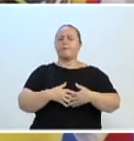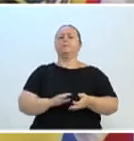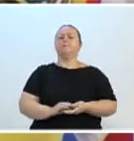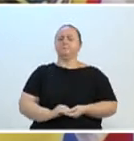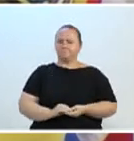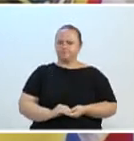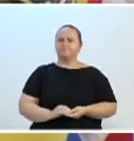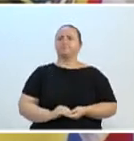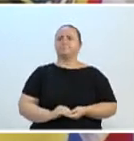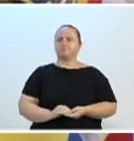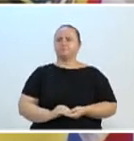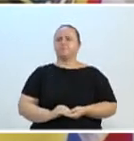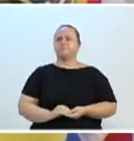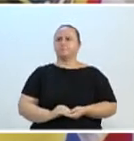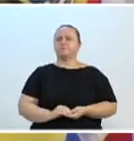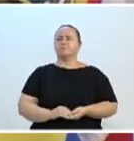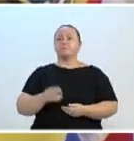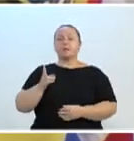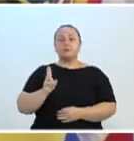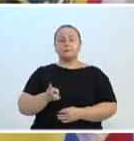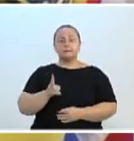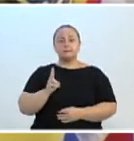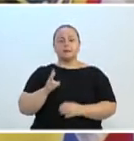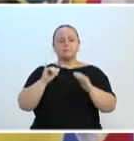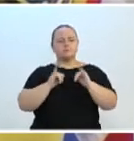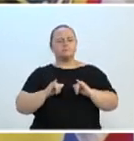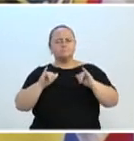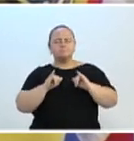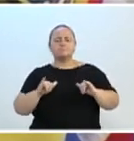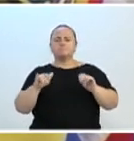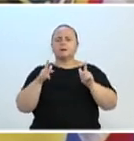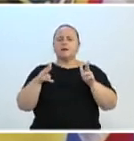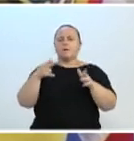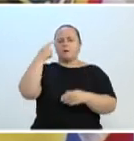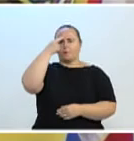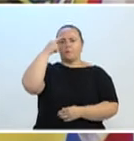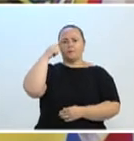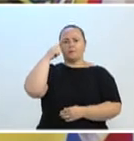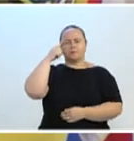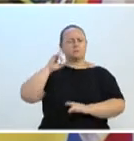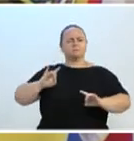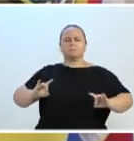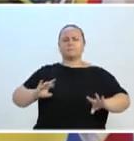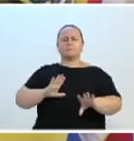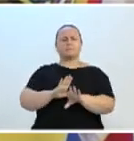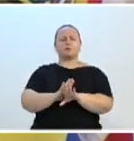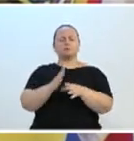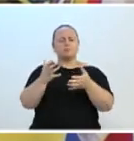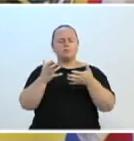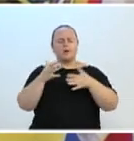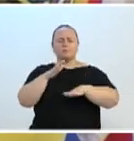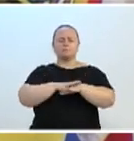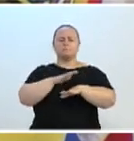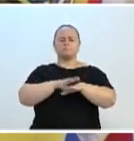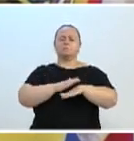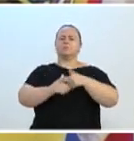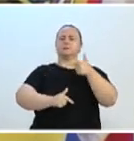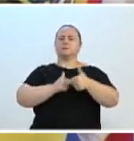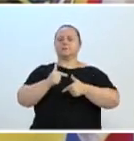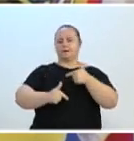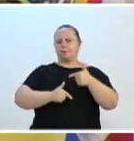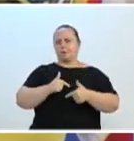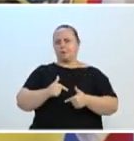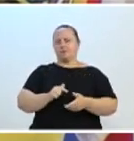todas as demandas da comunidade, assim que nem o vereador Ito, sempre pronto para acontecer e fazer com que a